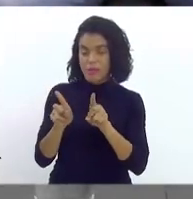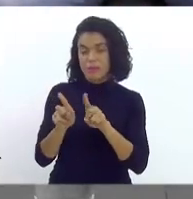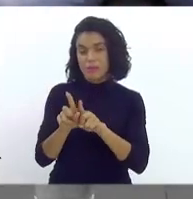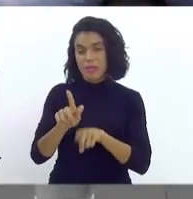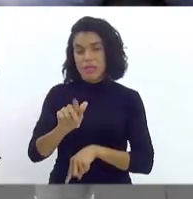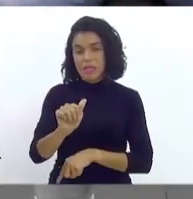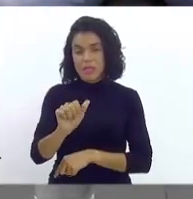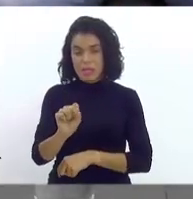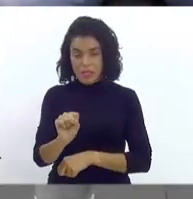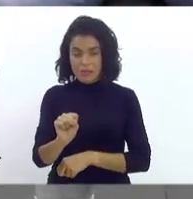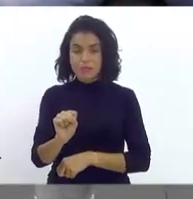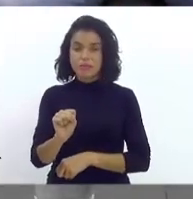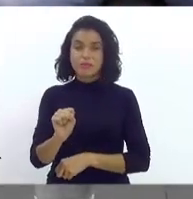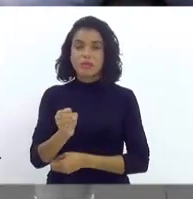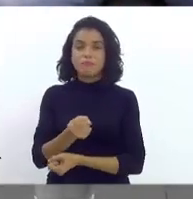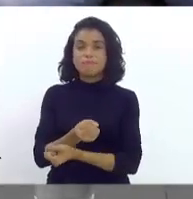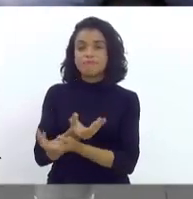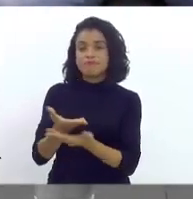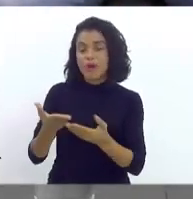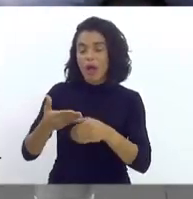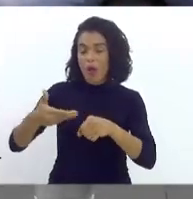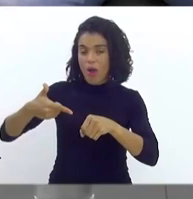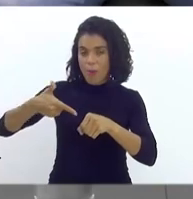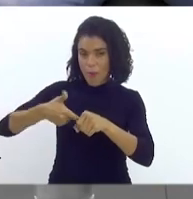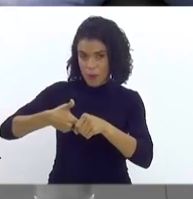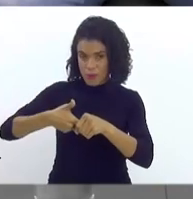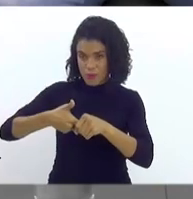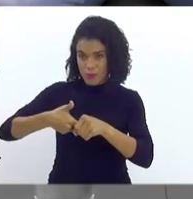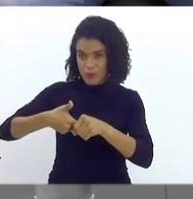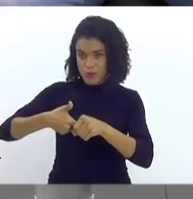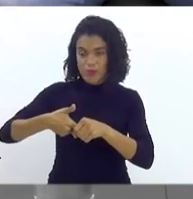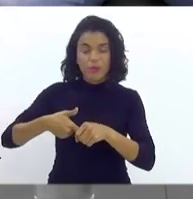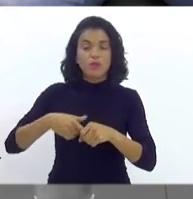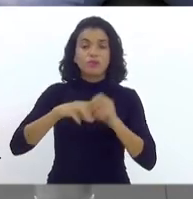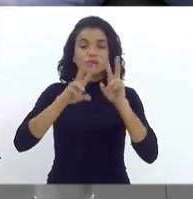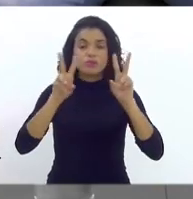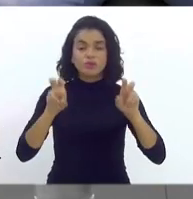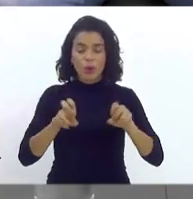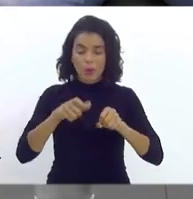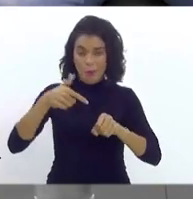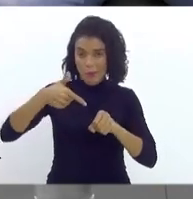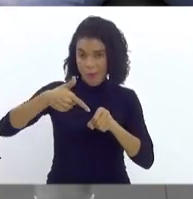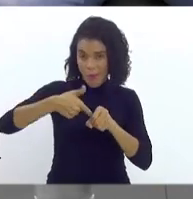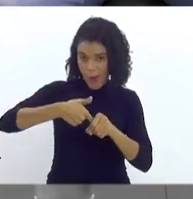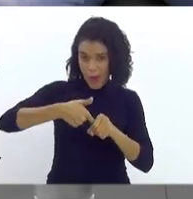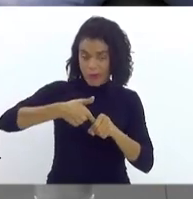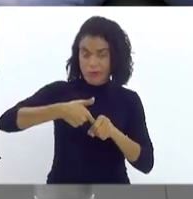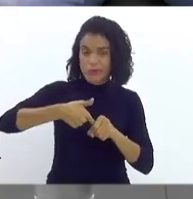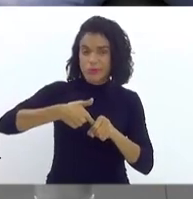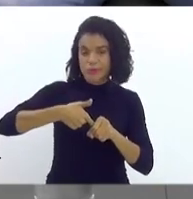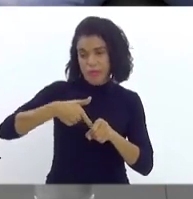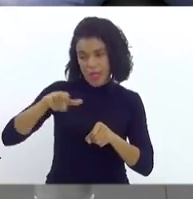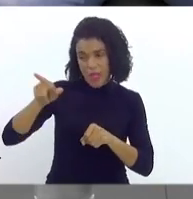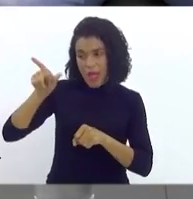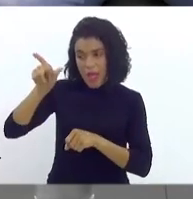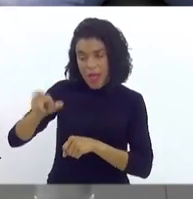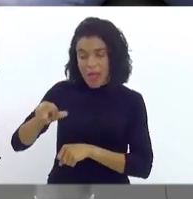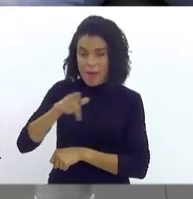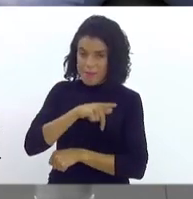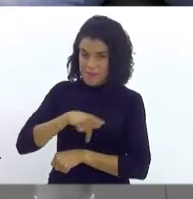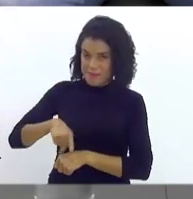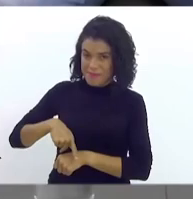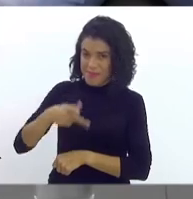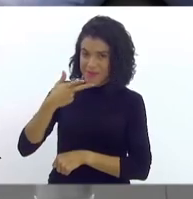também fornecido aos postos de gasolina. Em relação aos postos de gasolina, como bem disse a